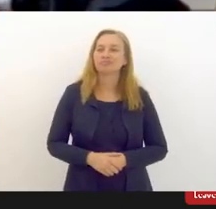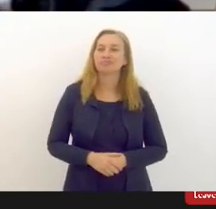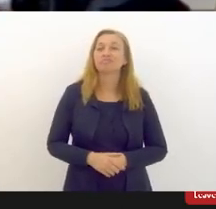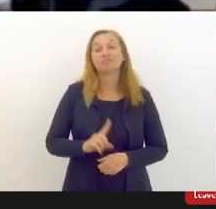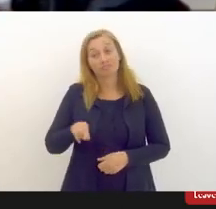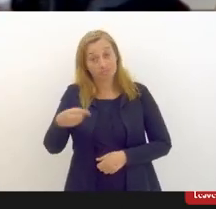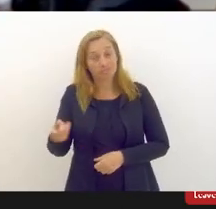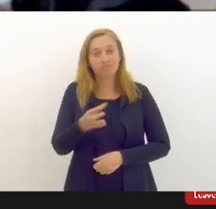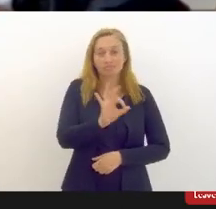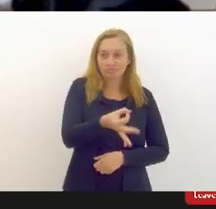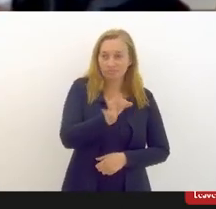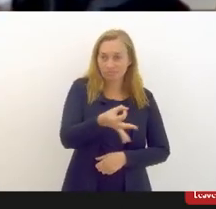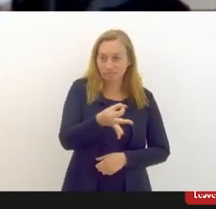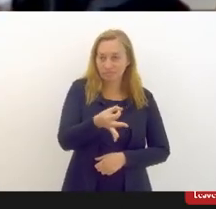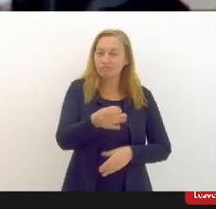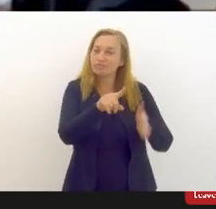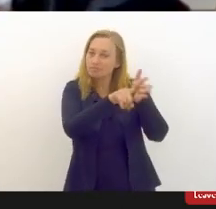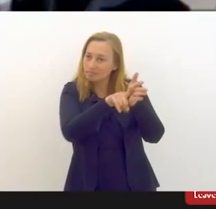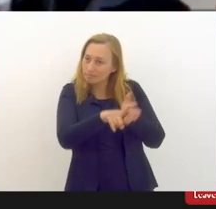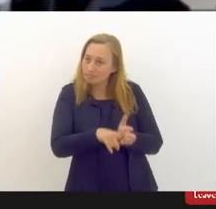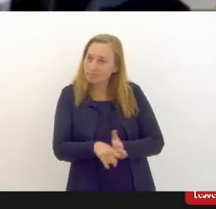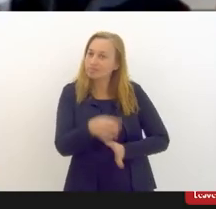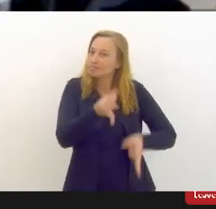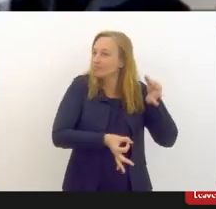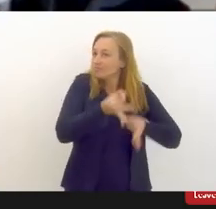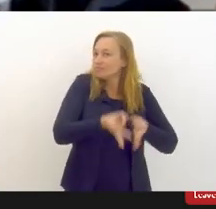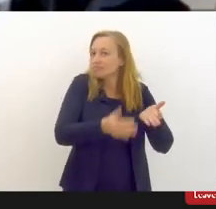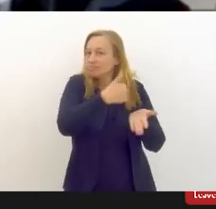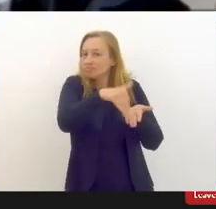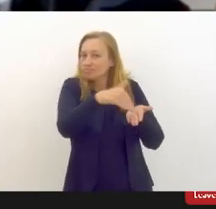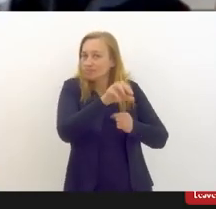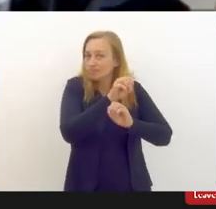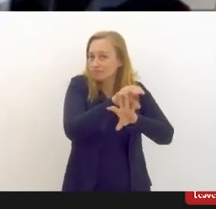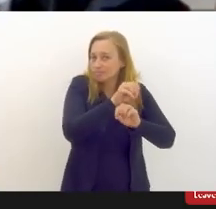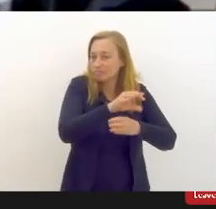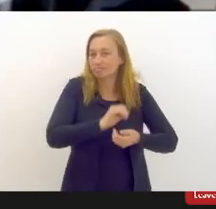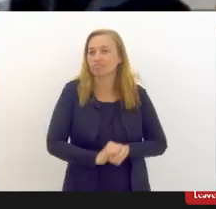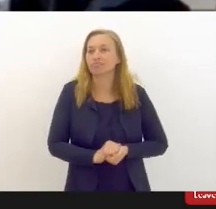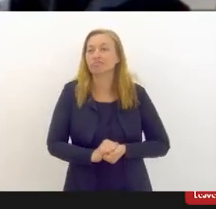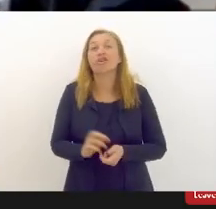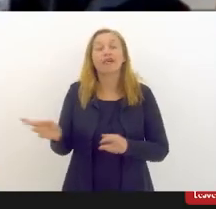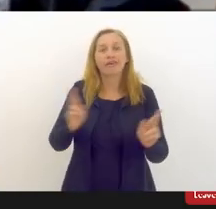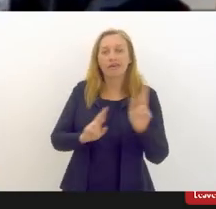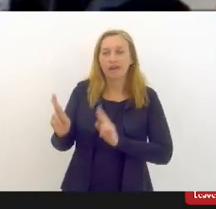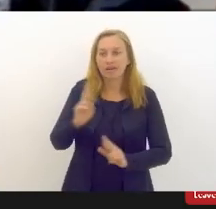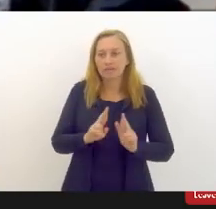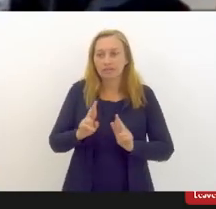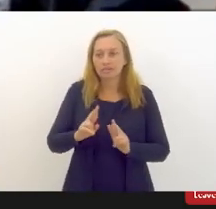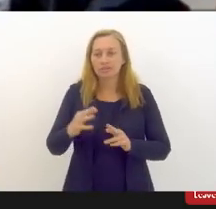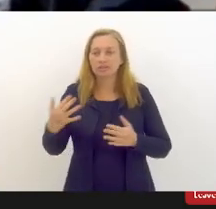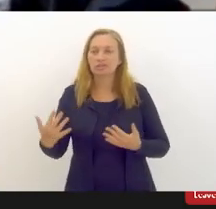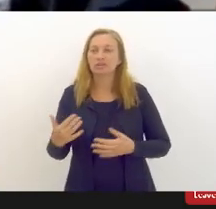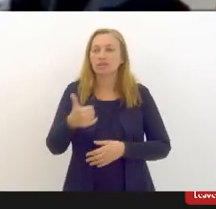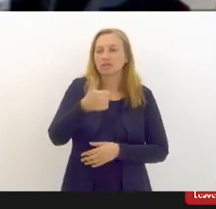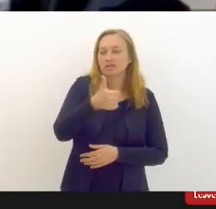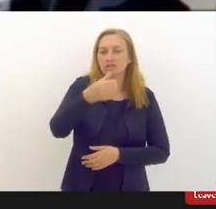depois, obviamente, isso vai passar pela análise da área jurídica da Secretaria de Educação. Em relação à migração